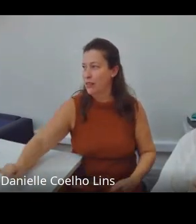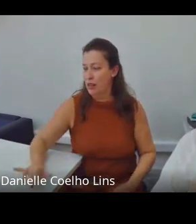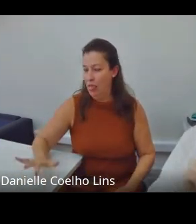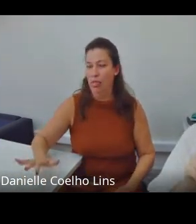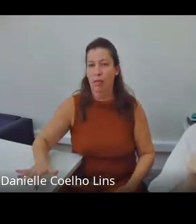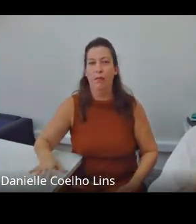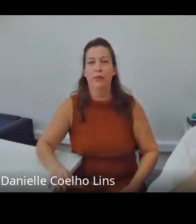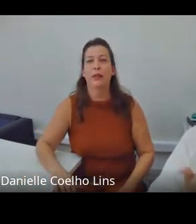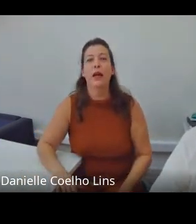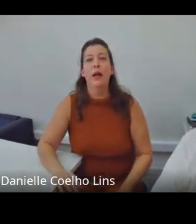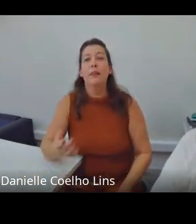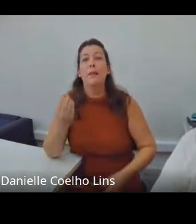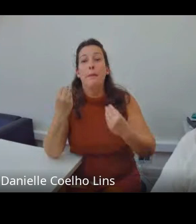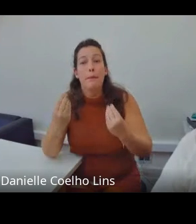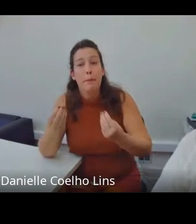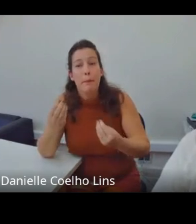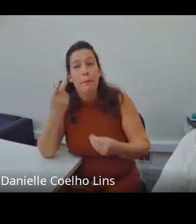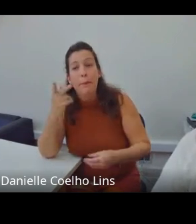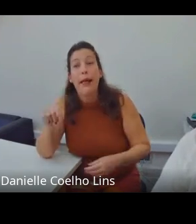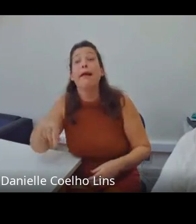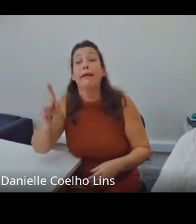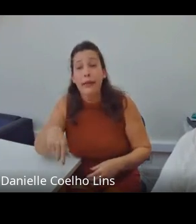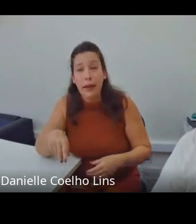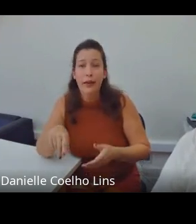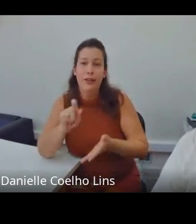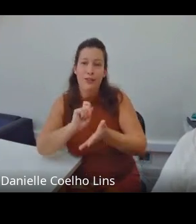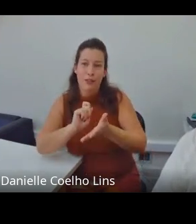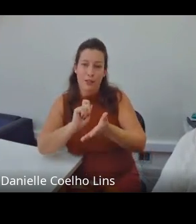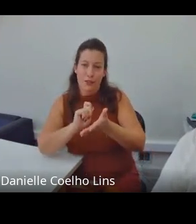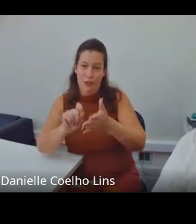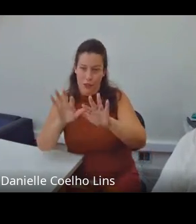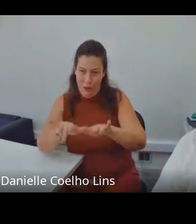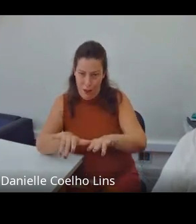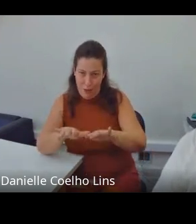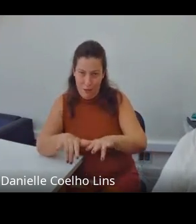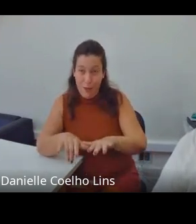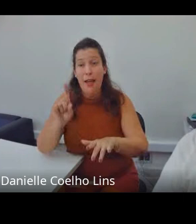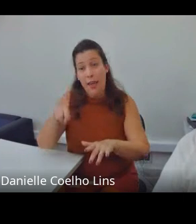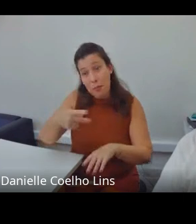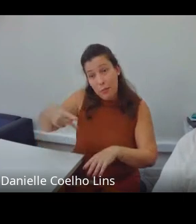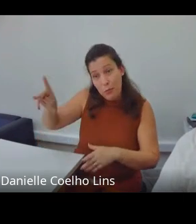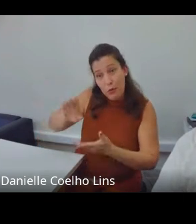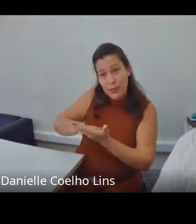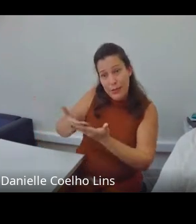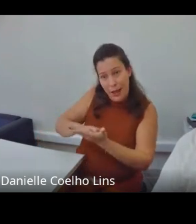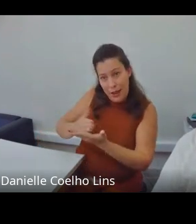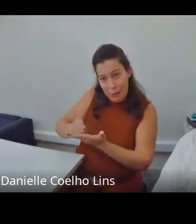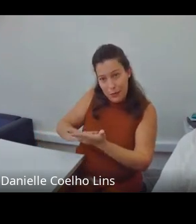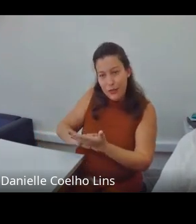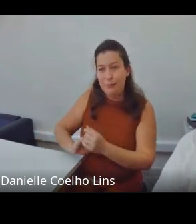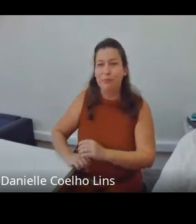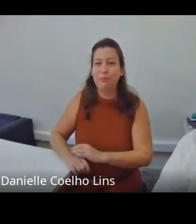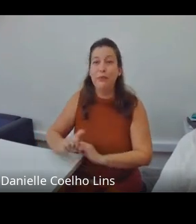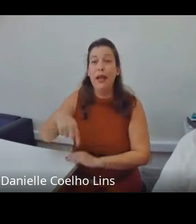agora, para quem escreve, né? Está ali em azul, para os intérpretes. A próxima